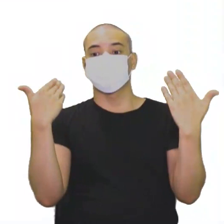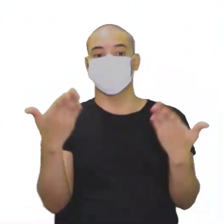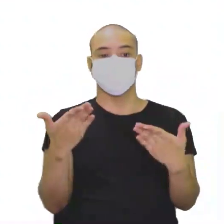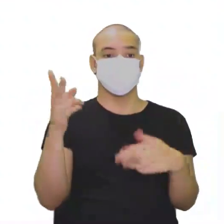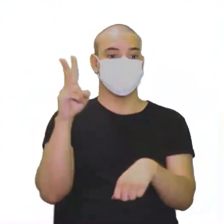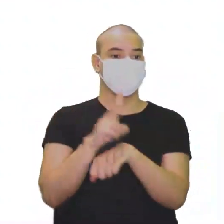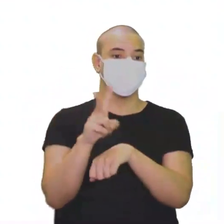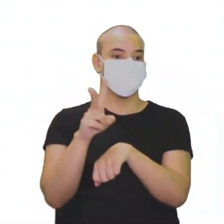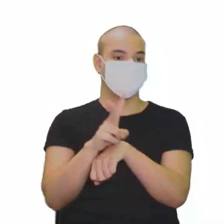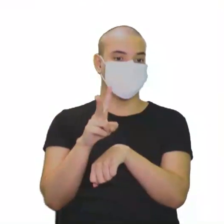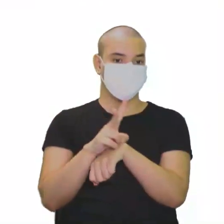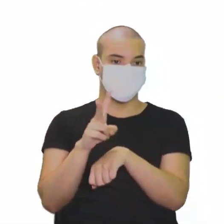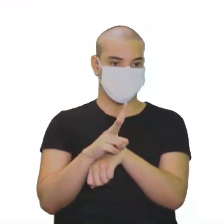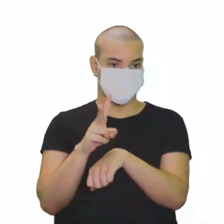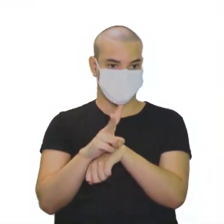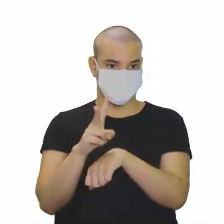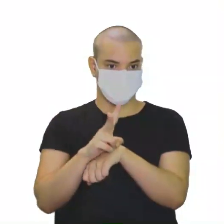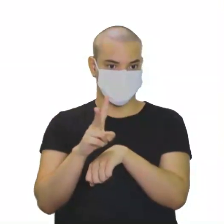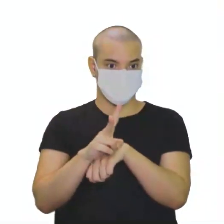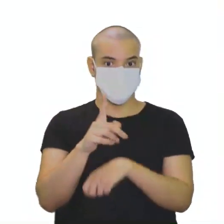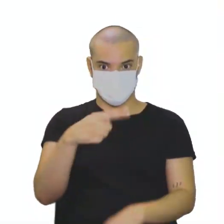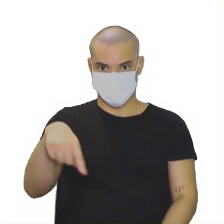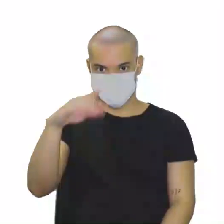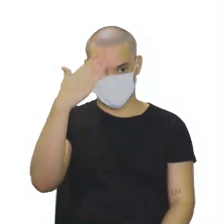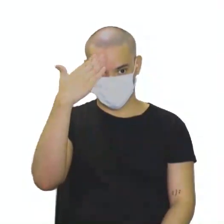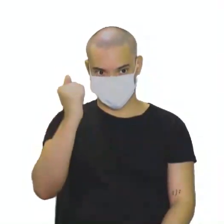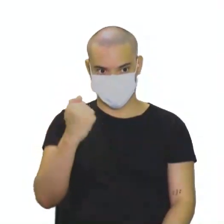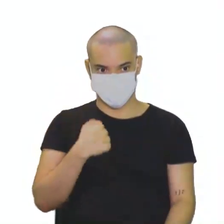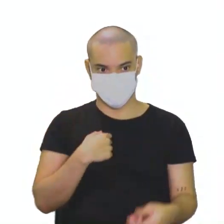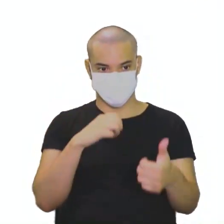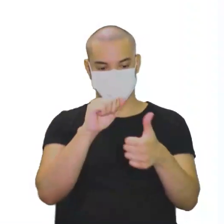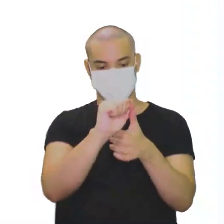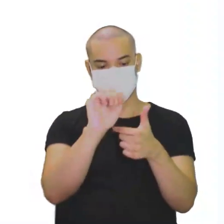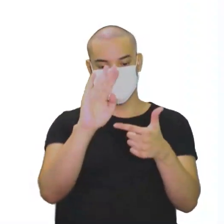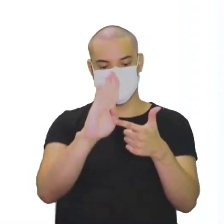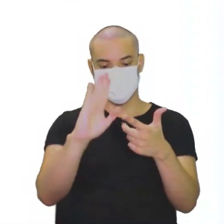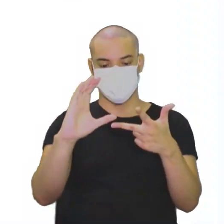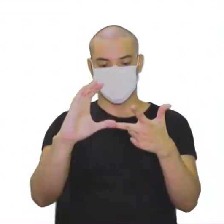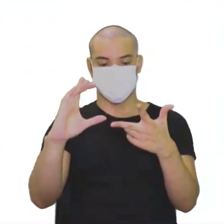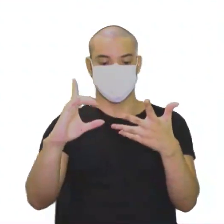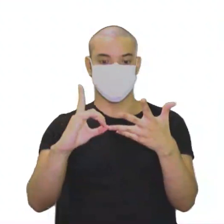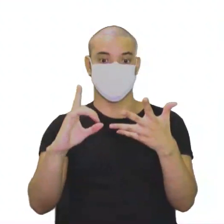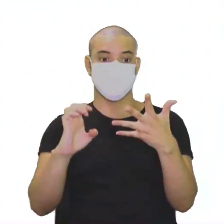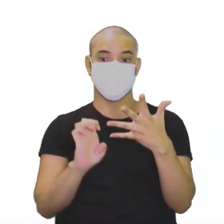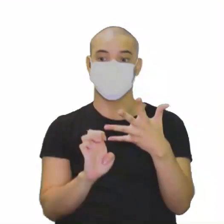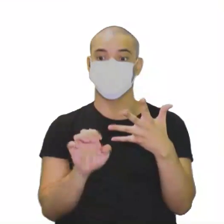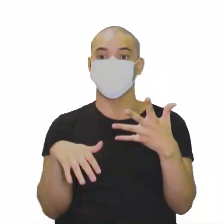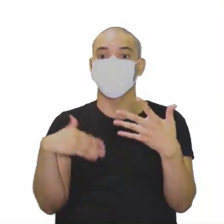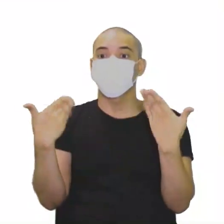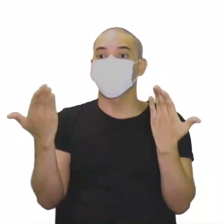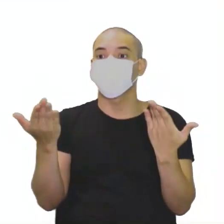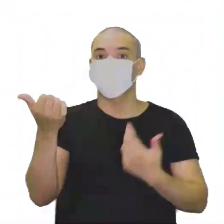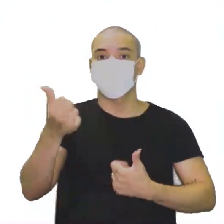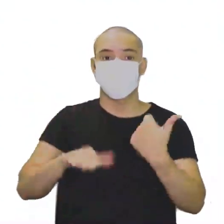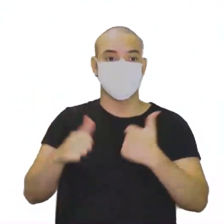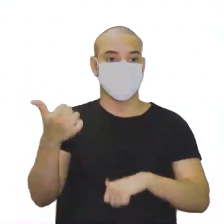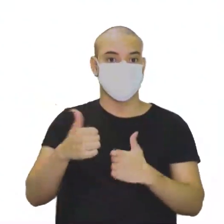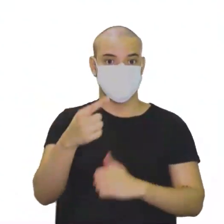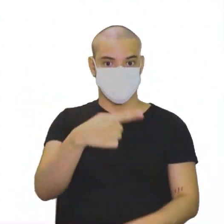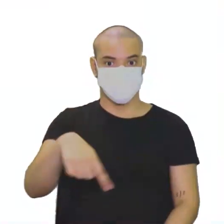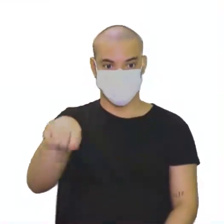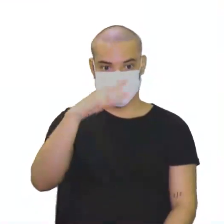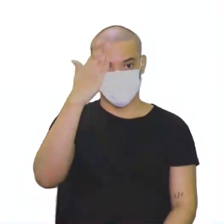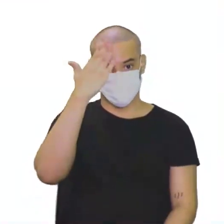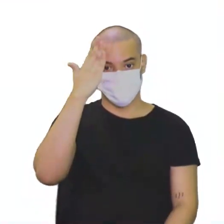dispositivos de segurança? Então aqui nós temos 5 alternativas para a gente poder analisar quem é